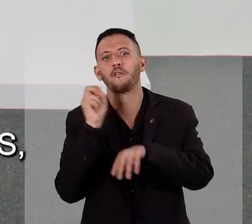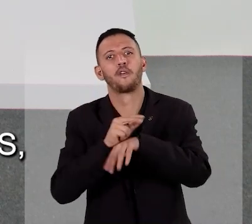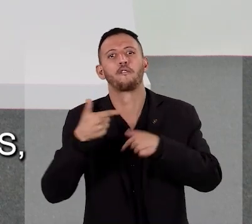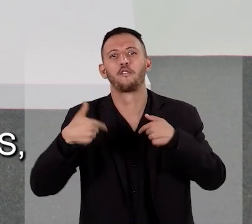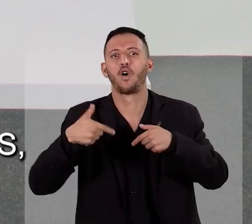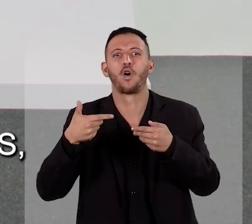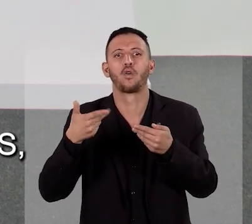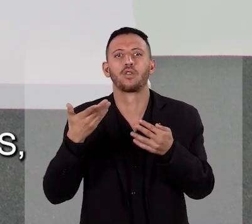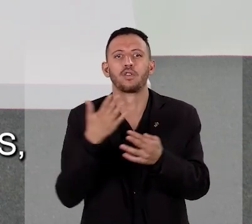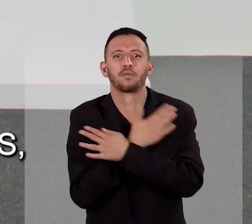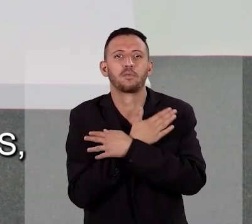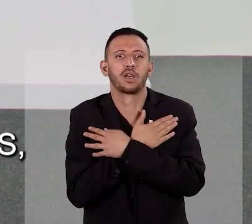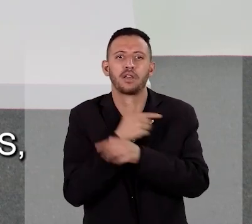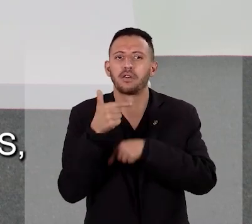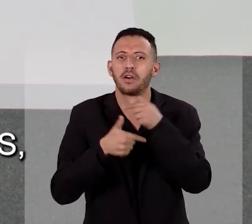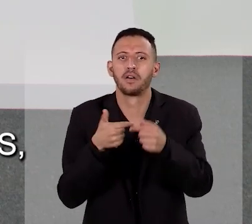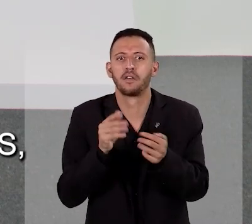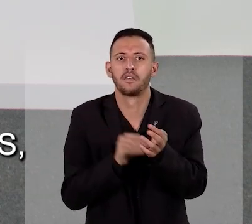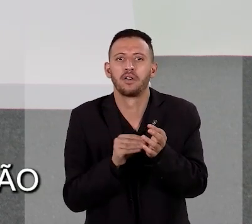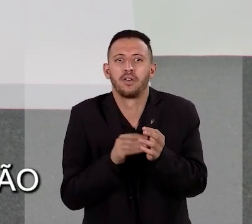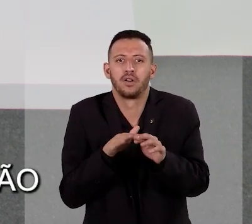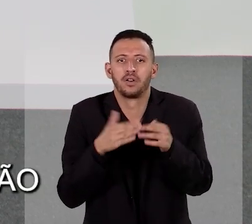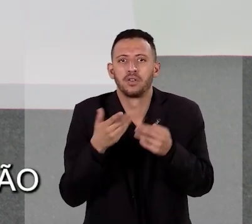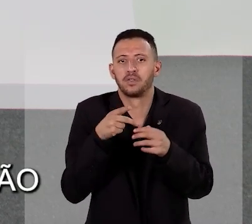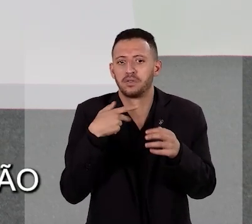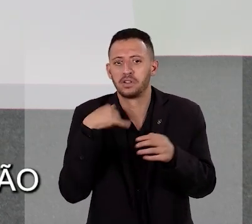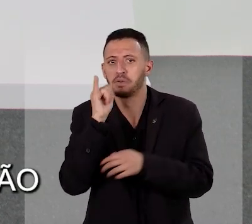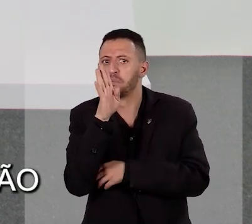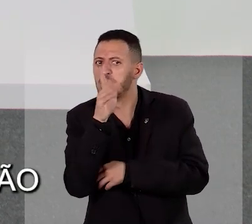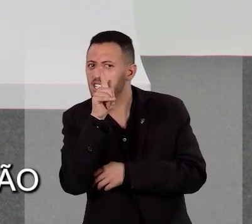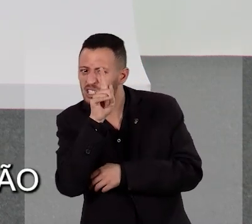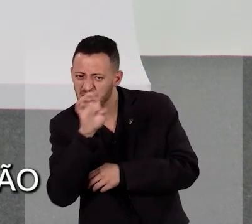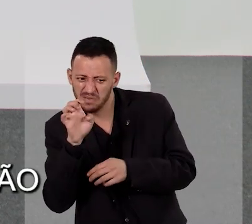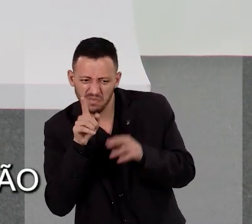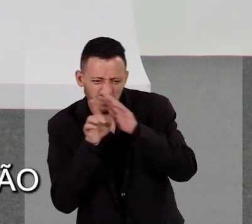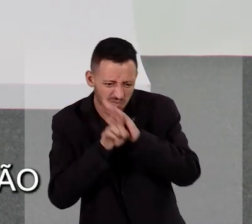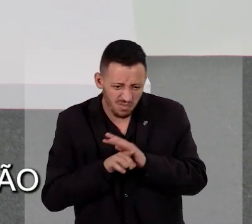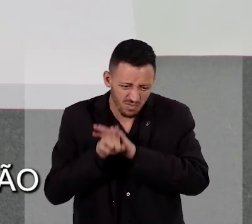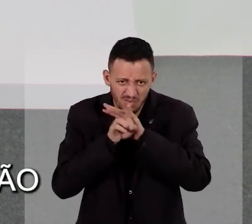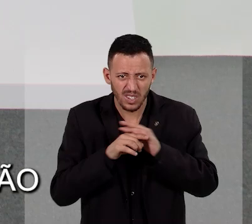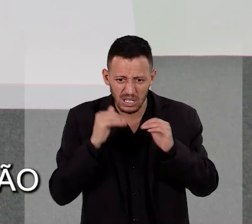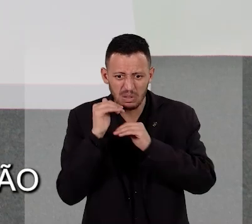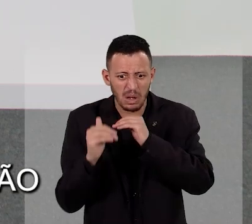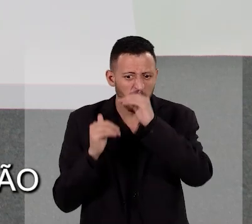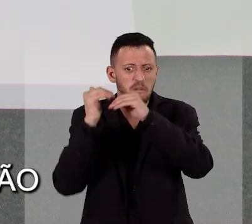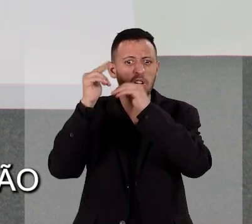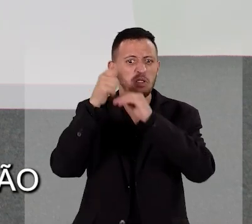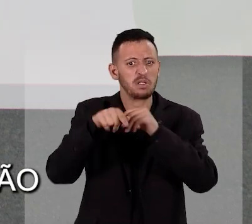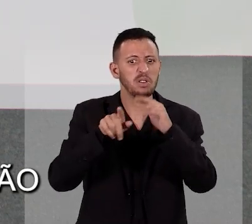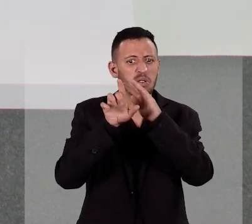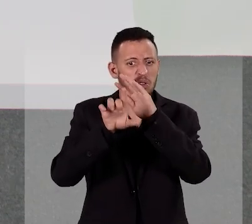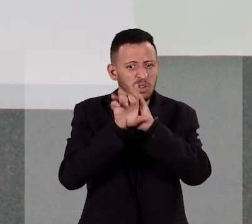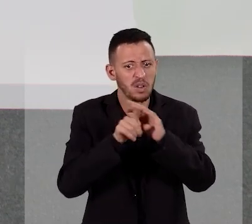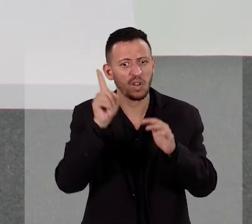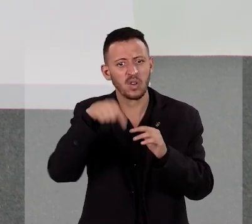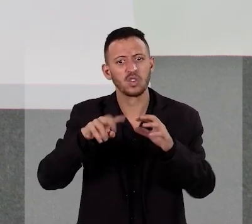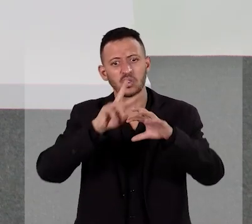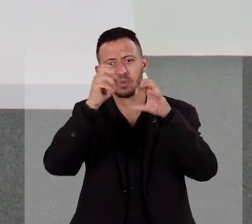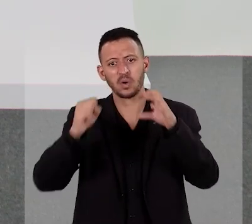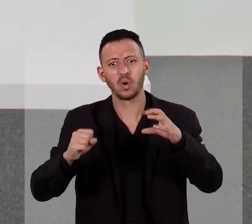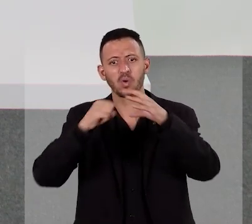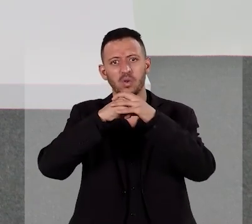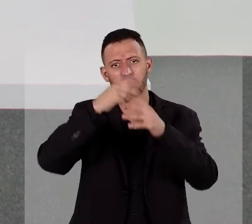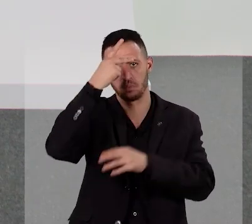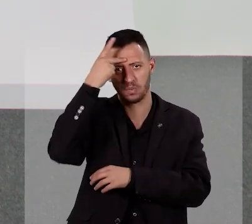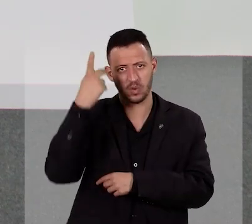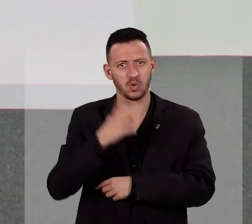estão desempregados, de acordo com o IBGE. O que se percebe é que, mesmo com o avanço da legislação com relação às